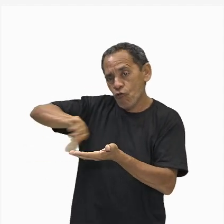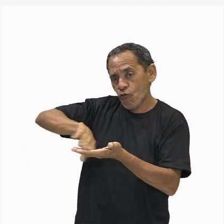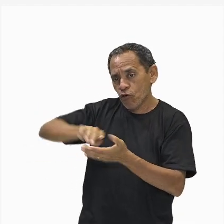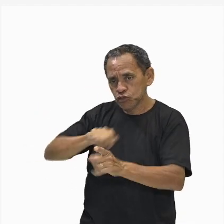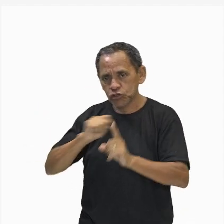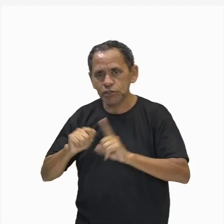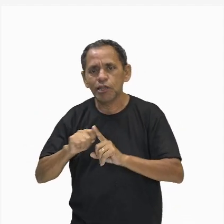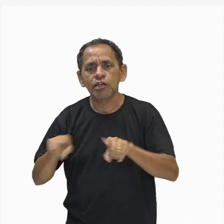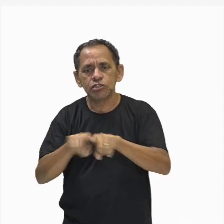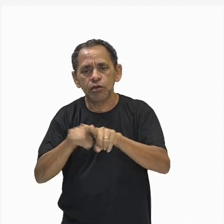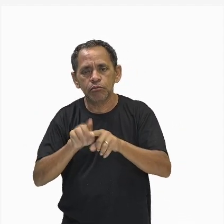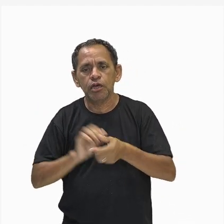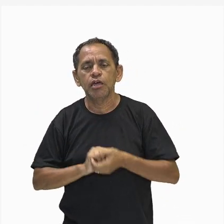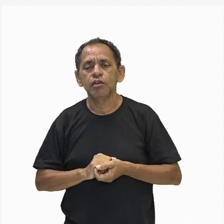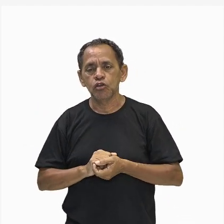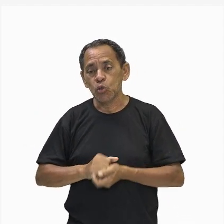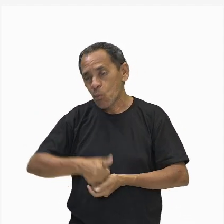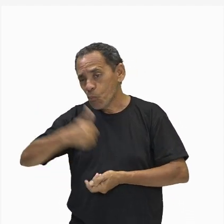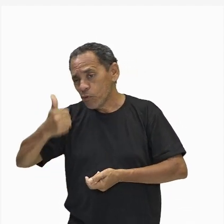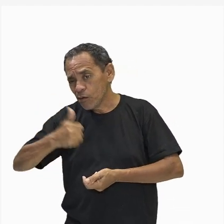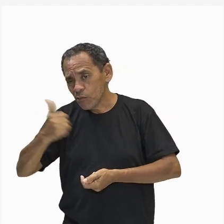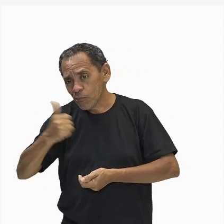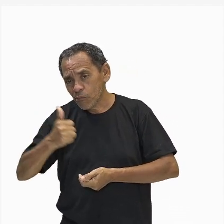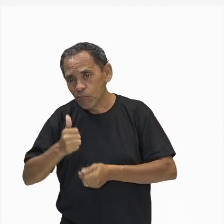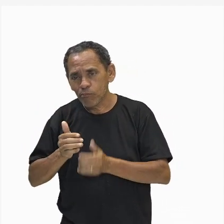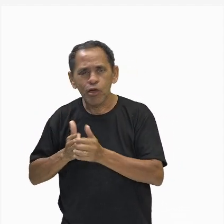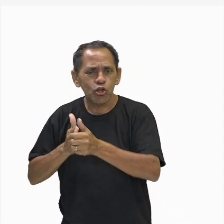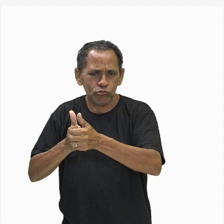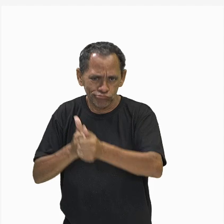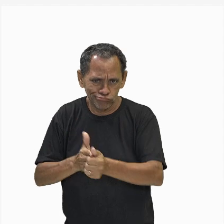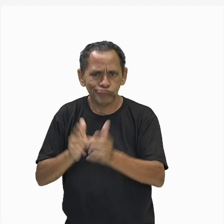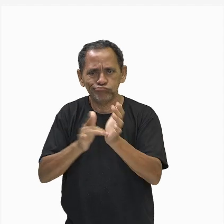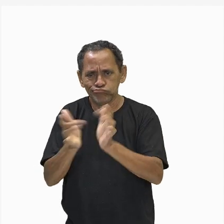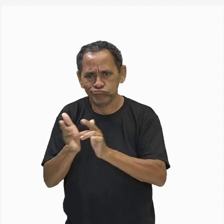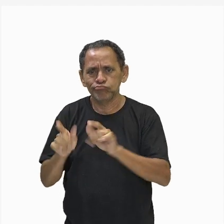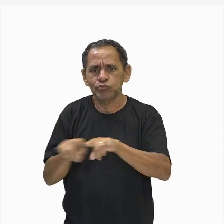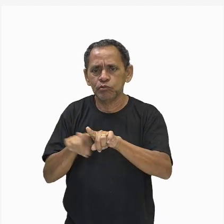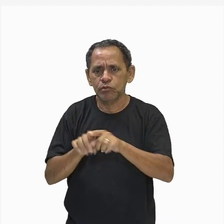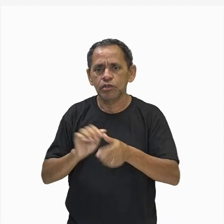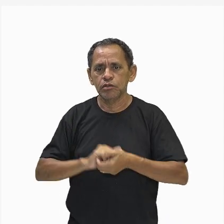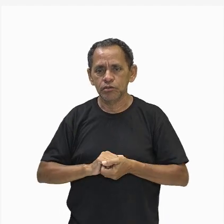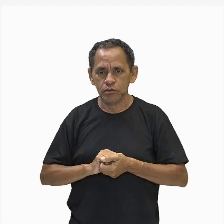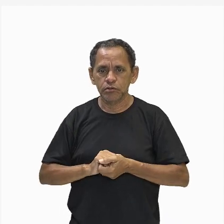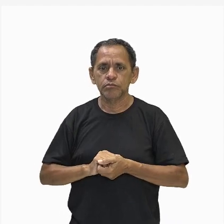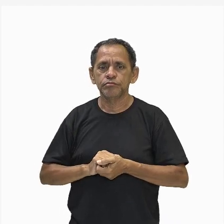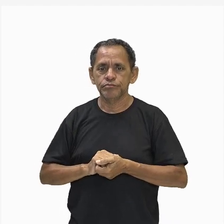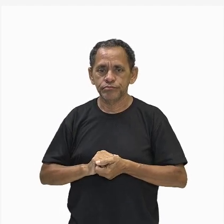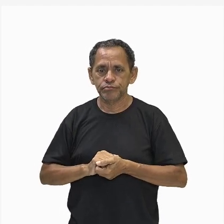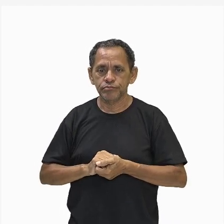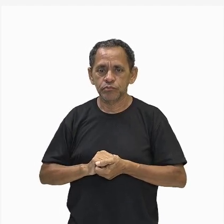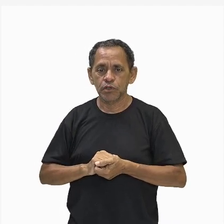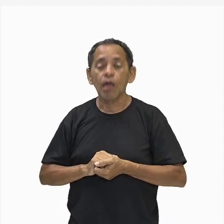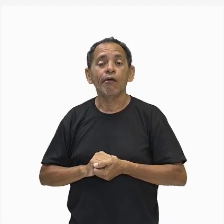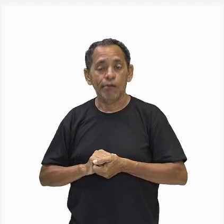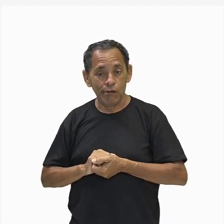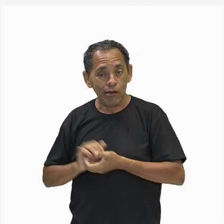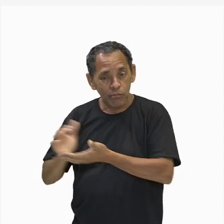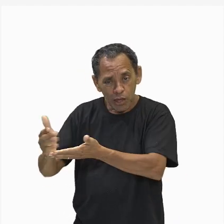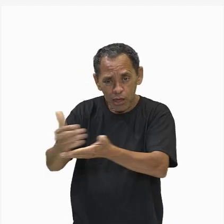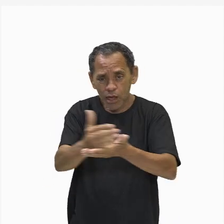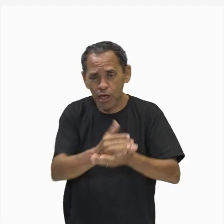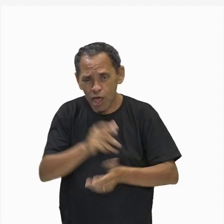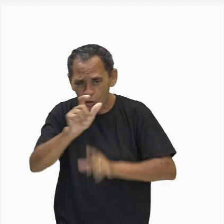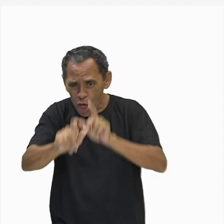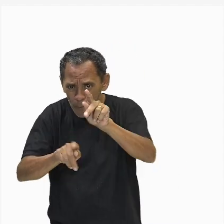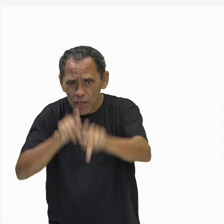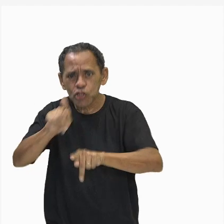aí quem? Eles foram os primeiros seguidores de Jesus, tá? Jesus, ele arrastou multidões, foi preso,